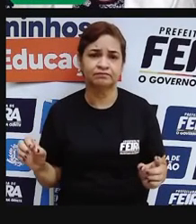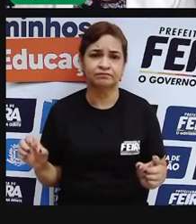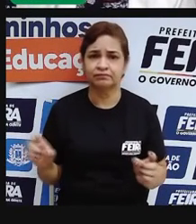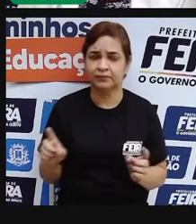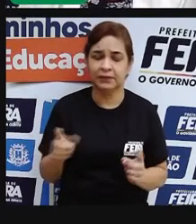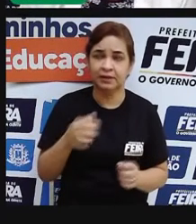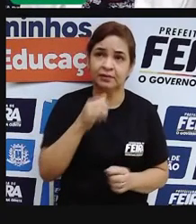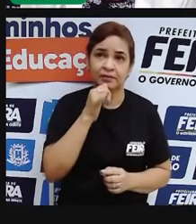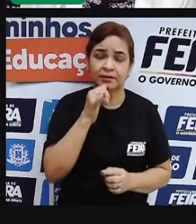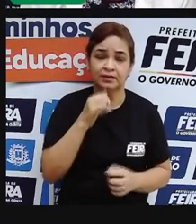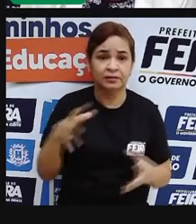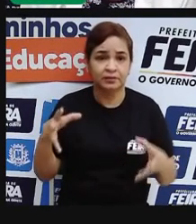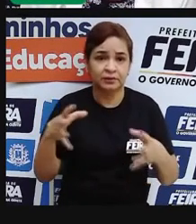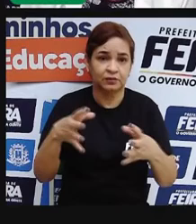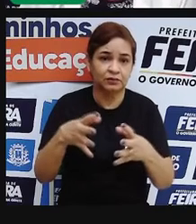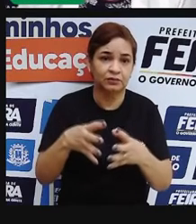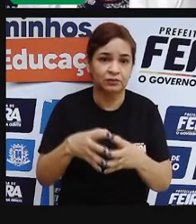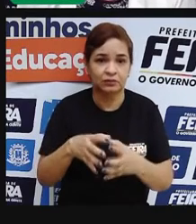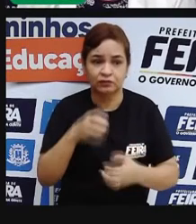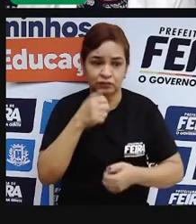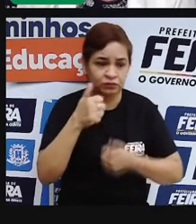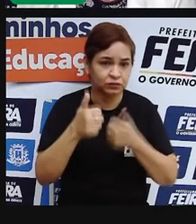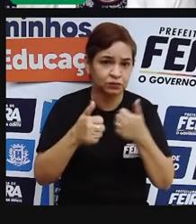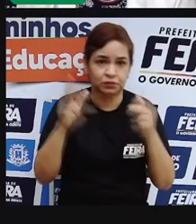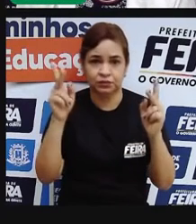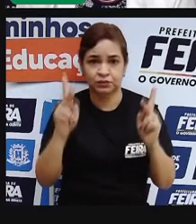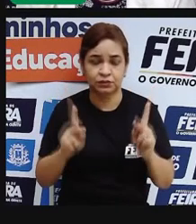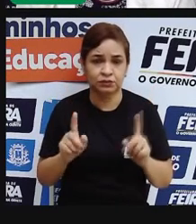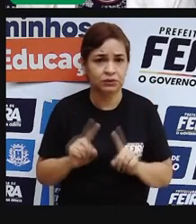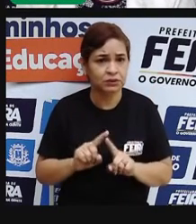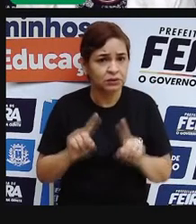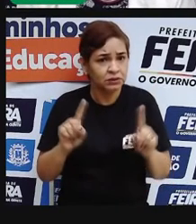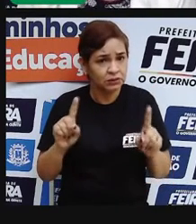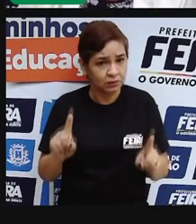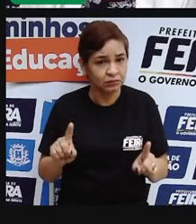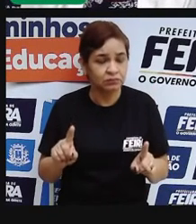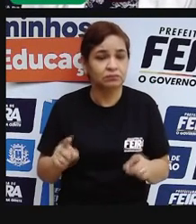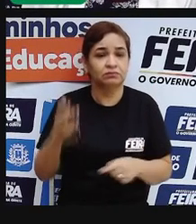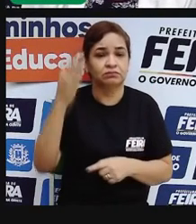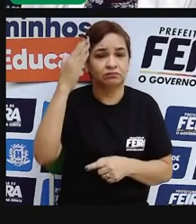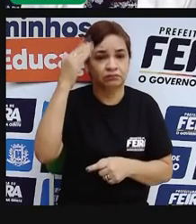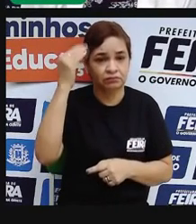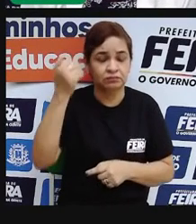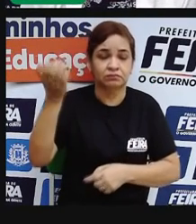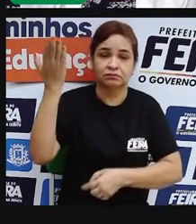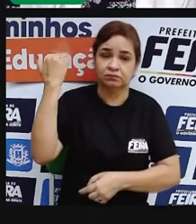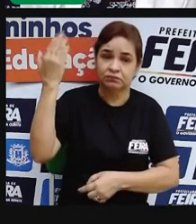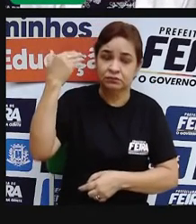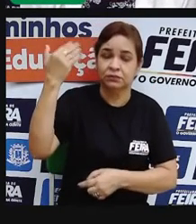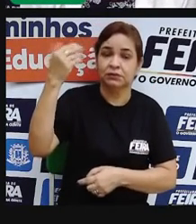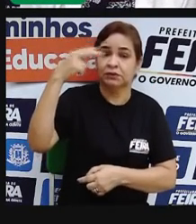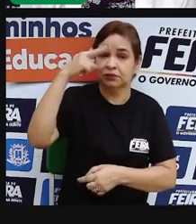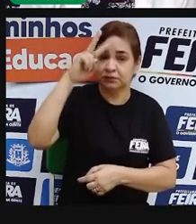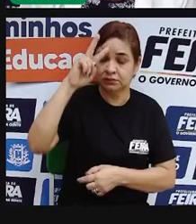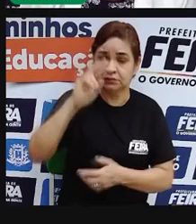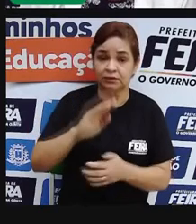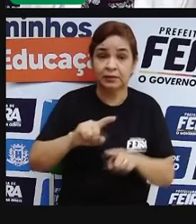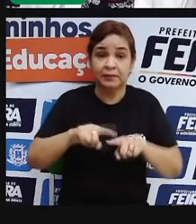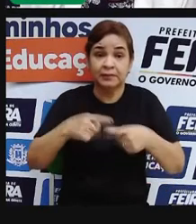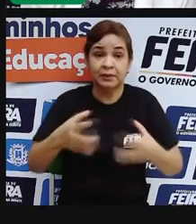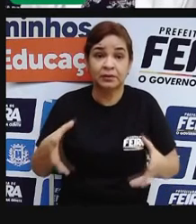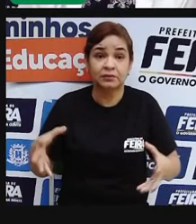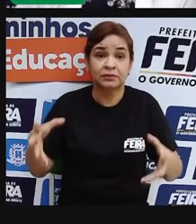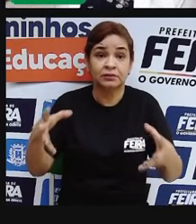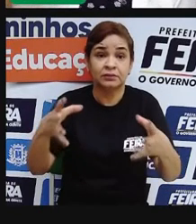Pacífico A gente já conhece essa história e sabe que não foi um encontro Pacífico mas que deu origem ao